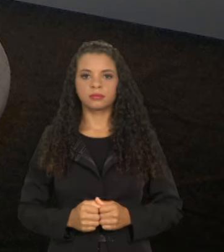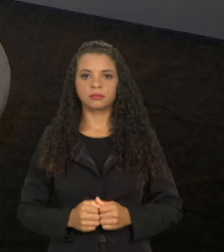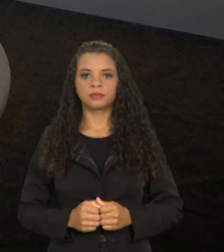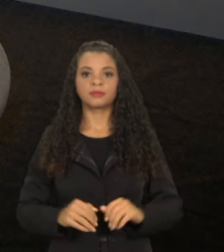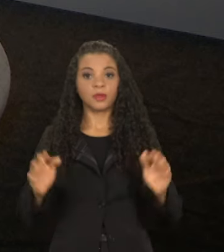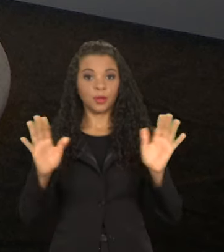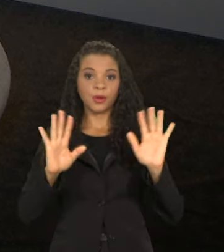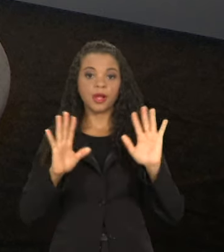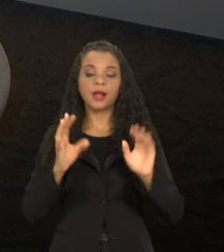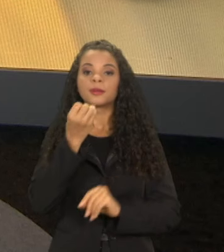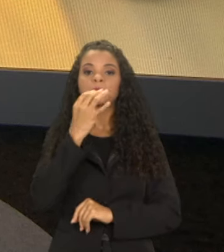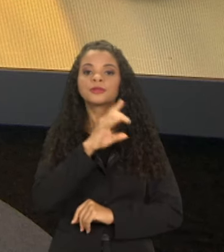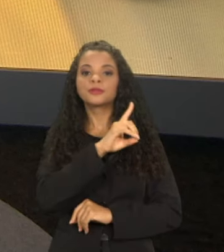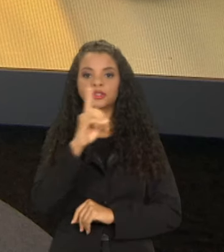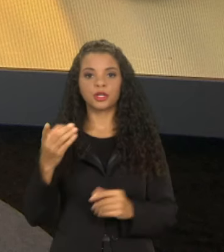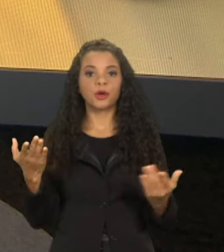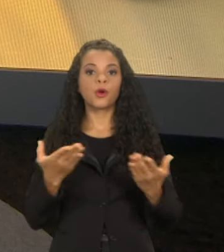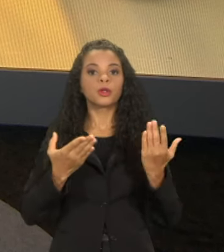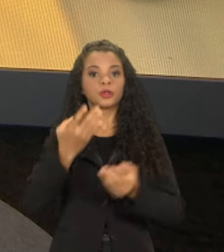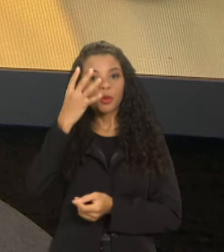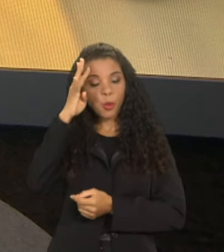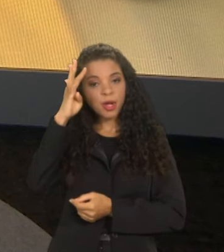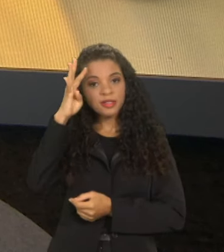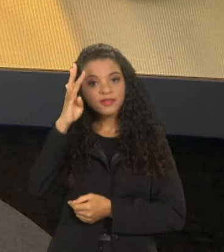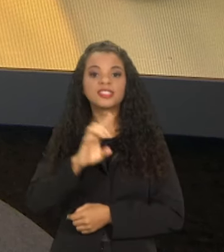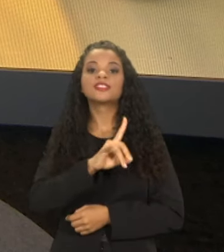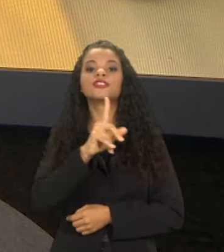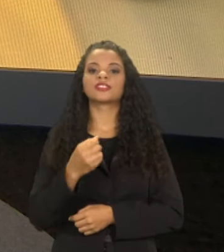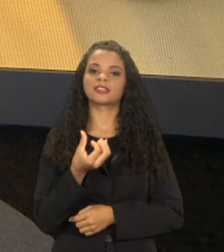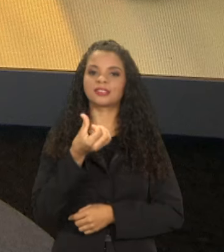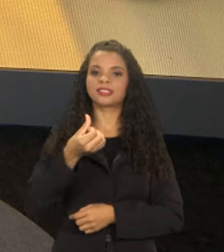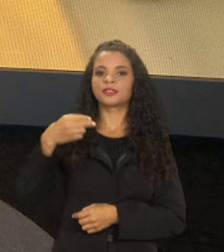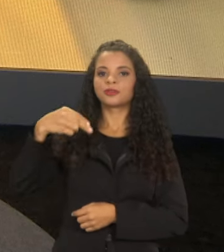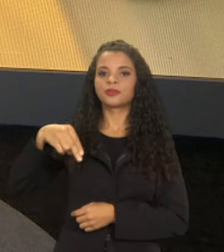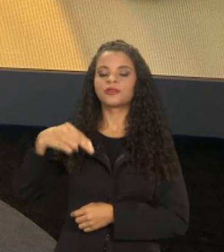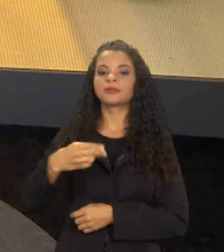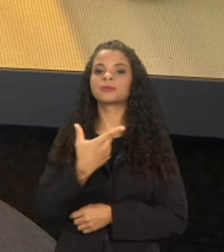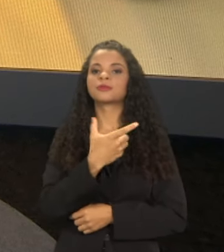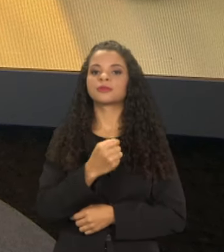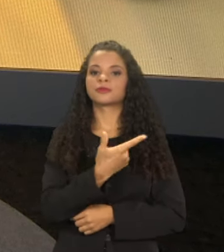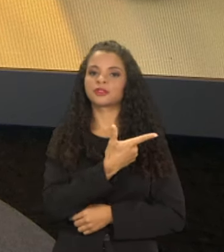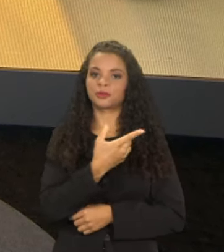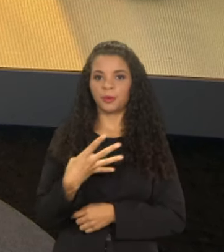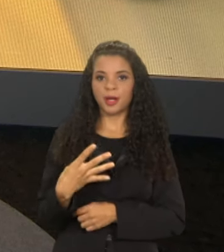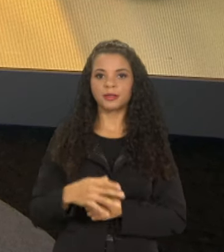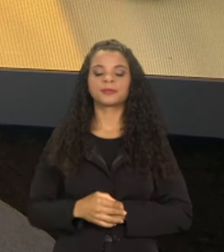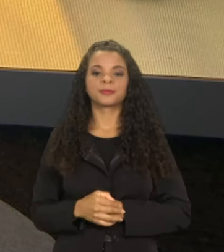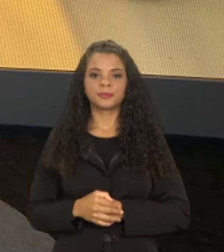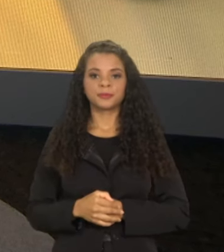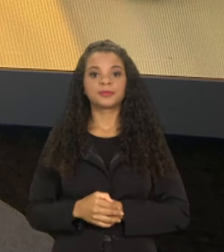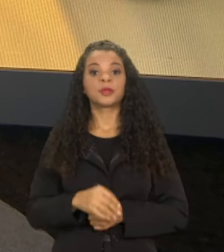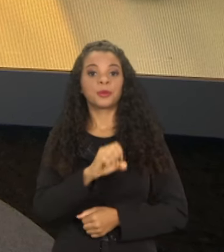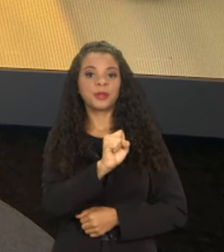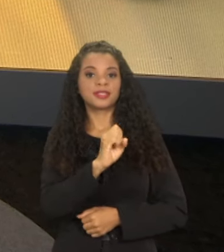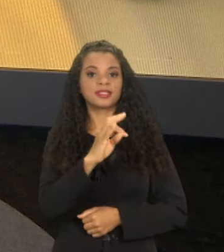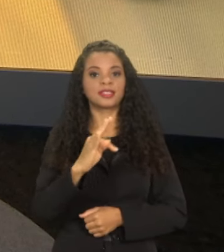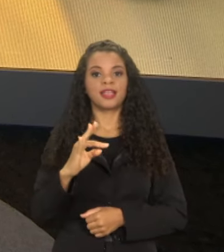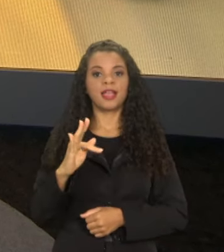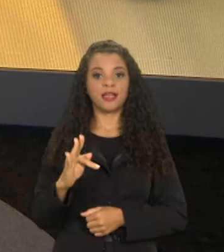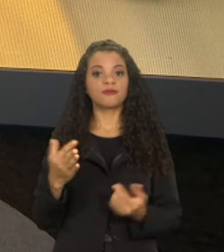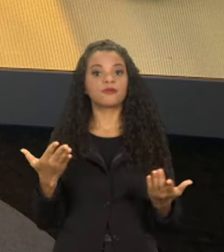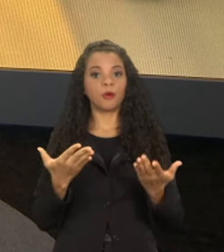Olá, bom dia. Hoje é quarta-feira, dia 6 de novembro de 2024. O Supremo faz duas sessões